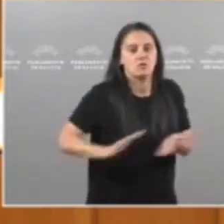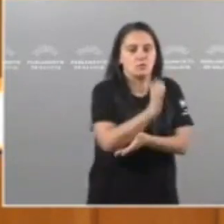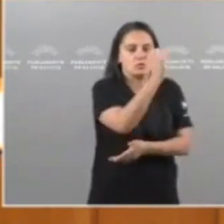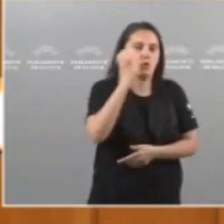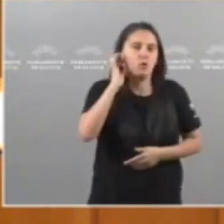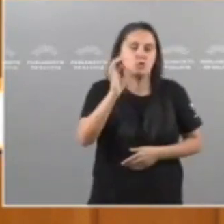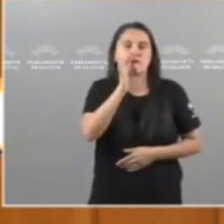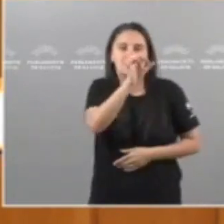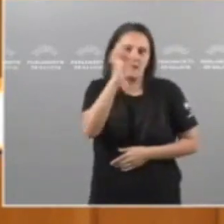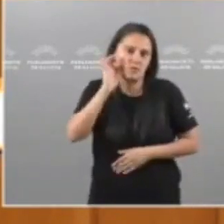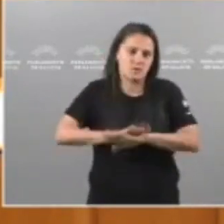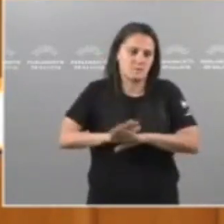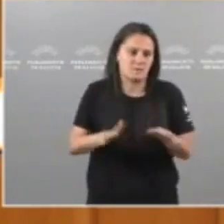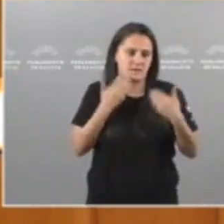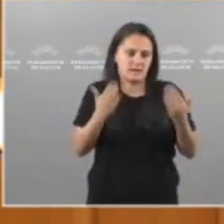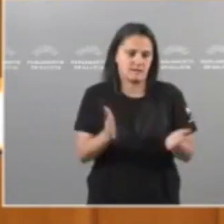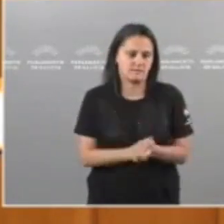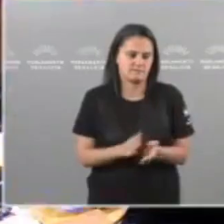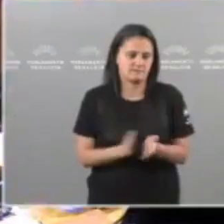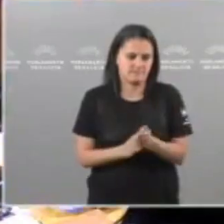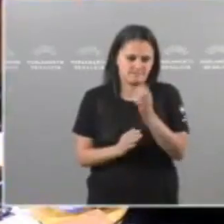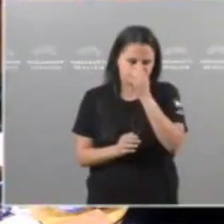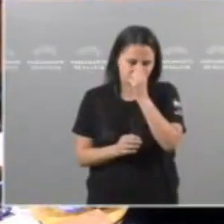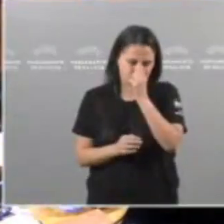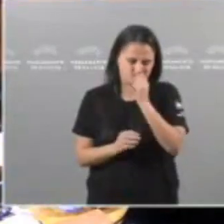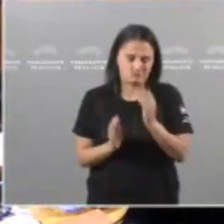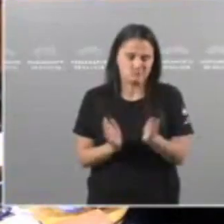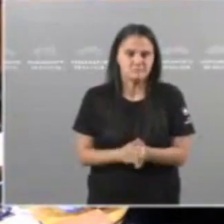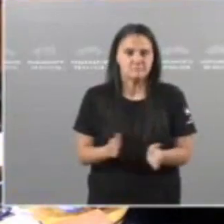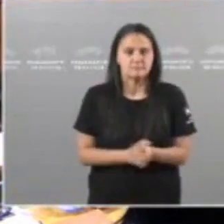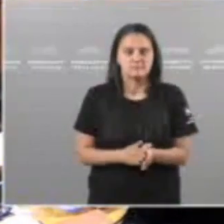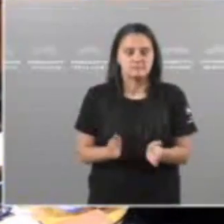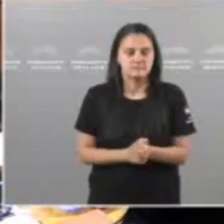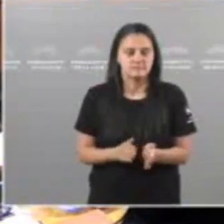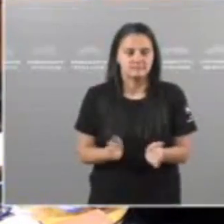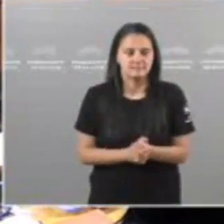galegas. Moitas gracias. Gracias.